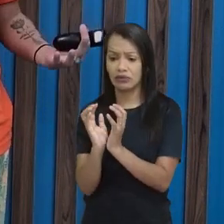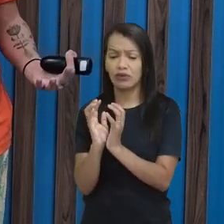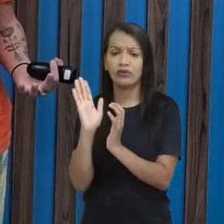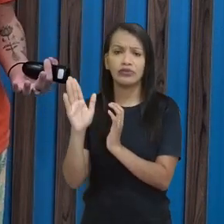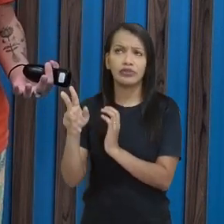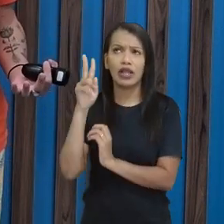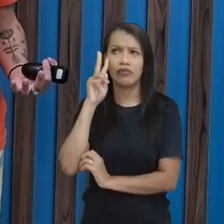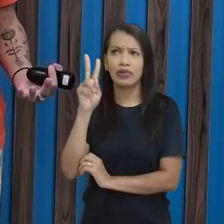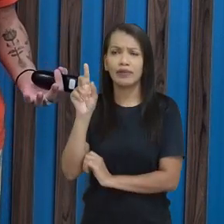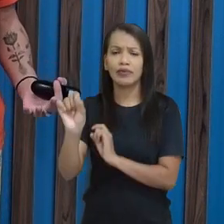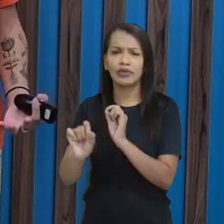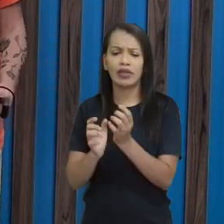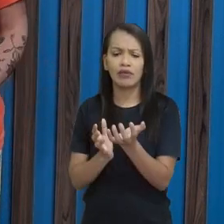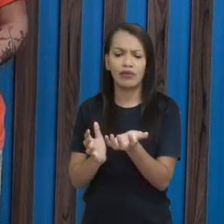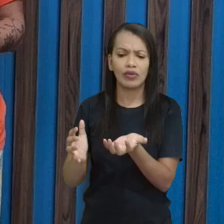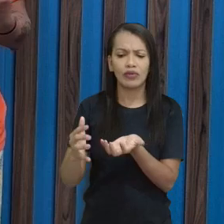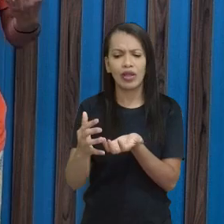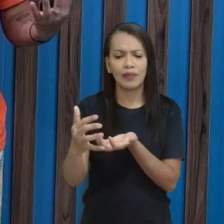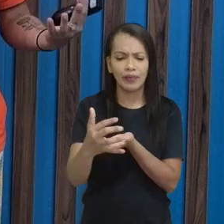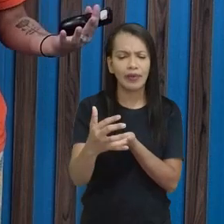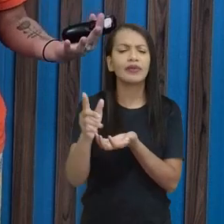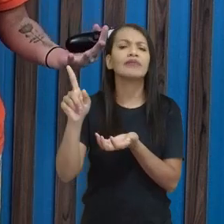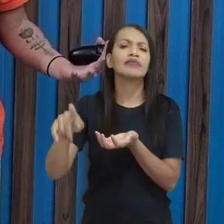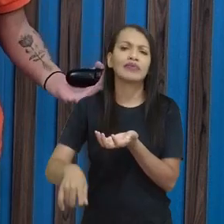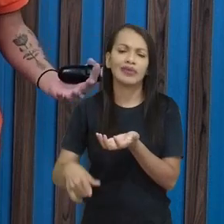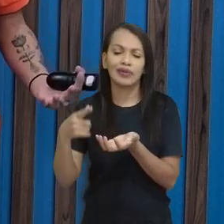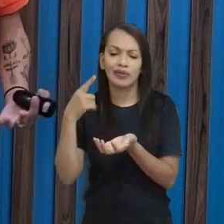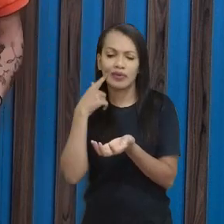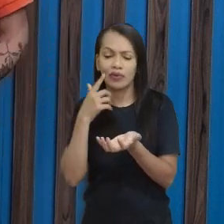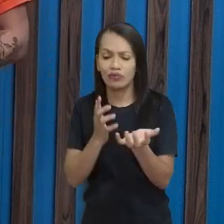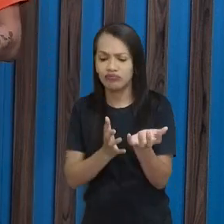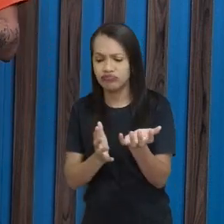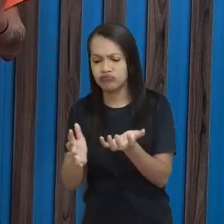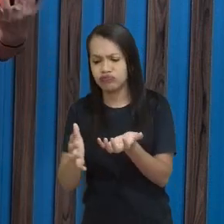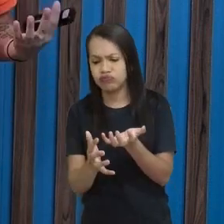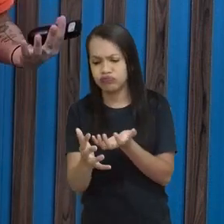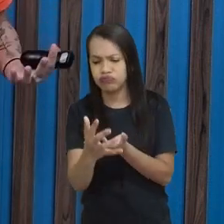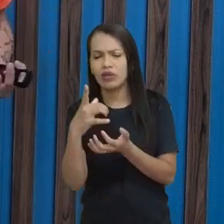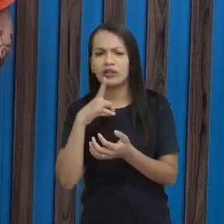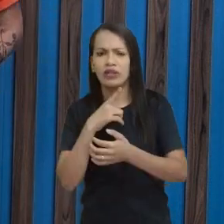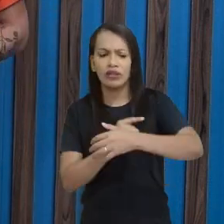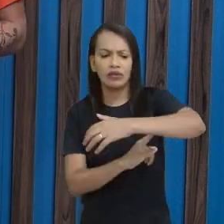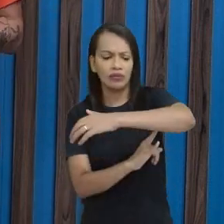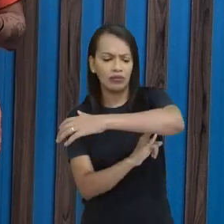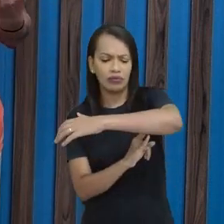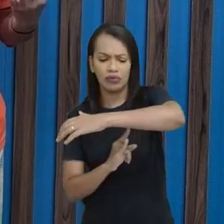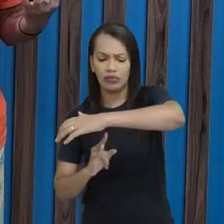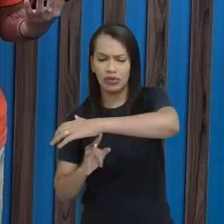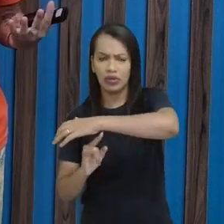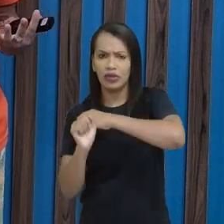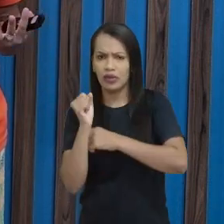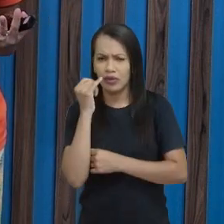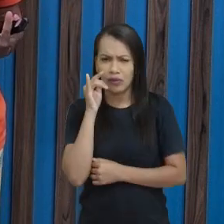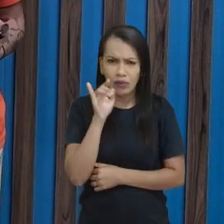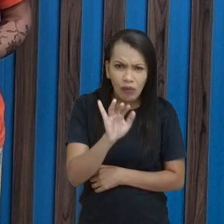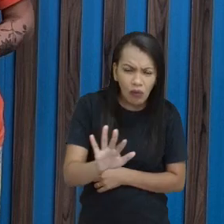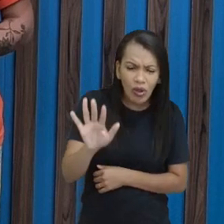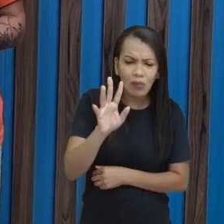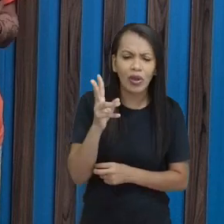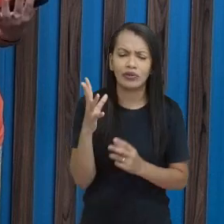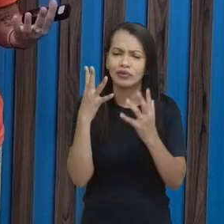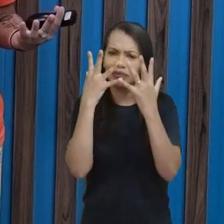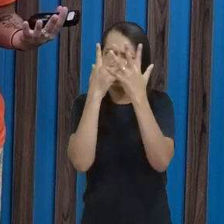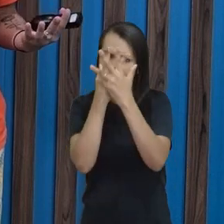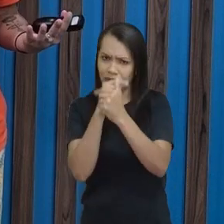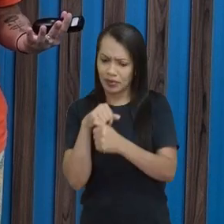a imagem do rio Capibaribe, né, o rio ali atravessando e as pontes, né, aquela imagem bem bonita.